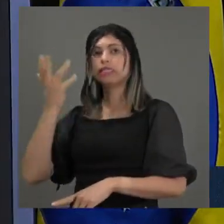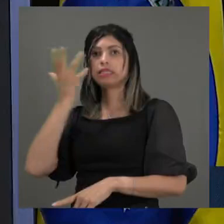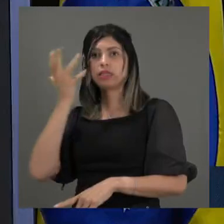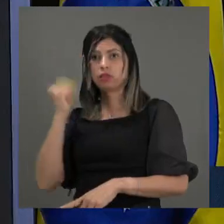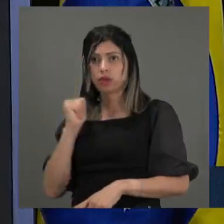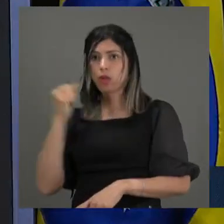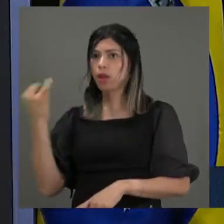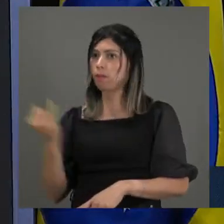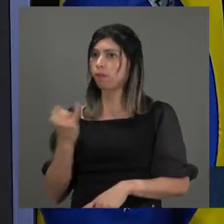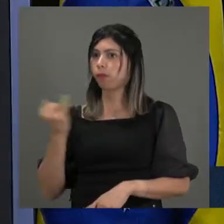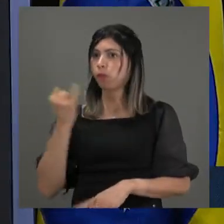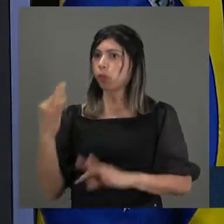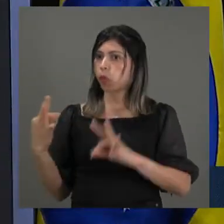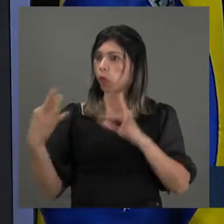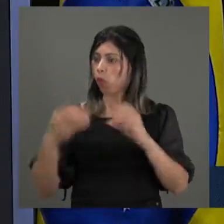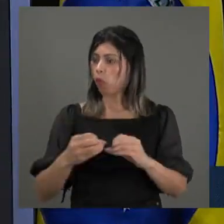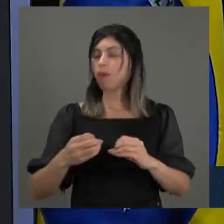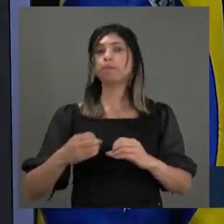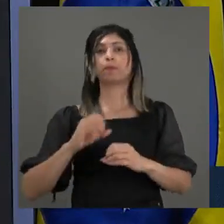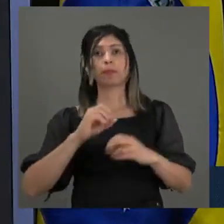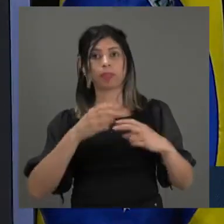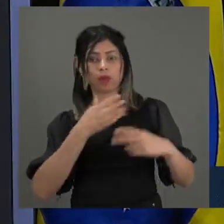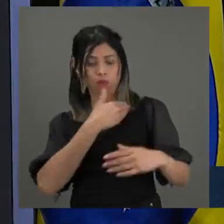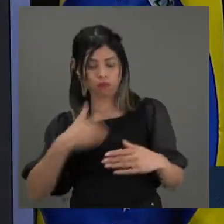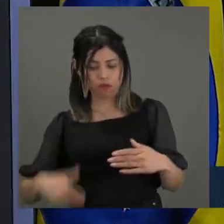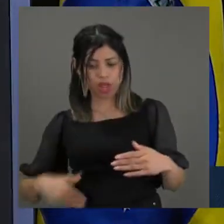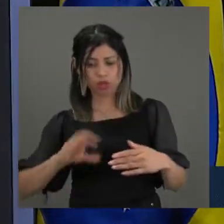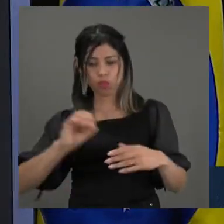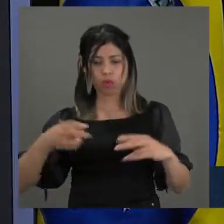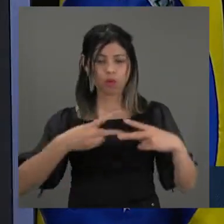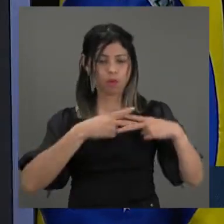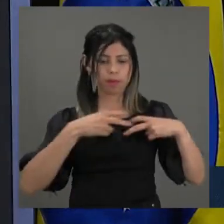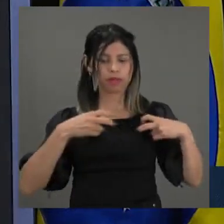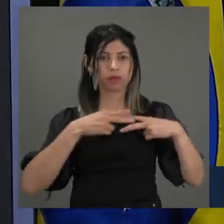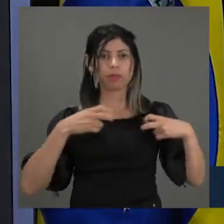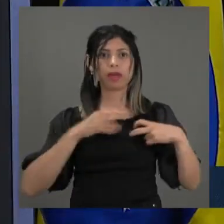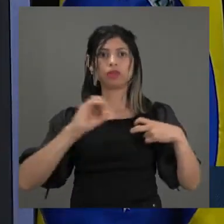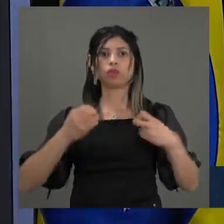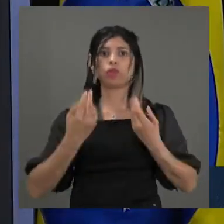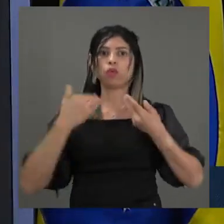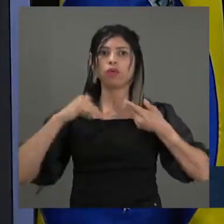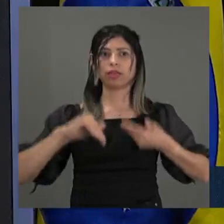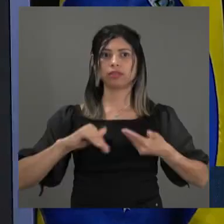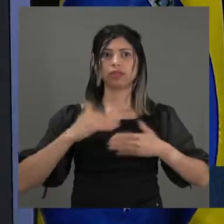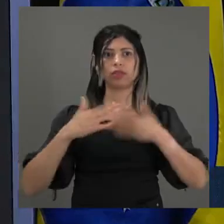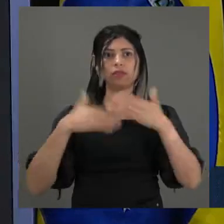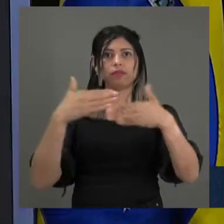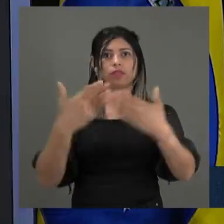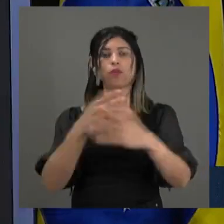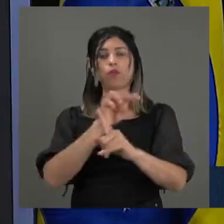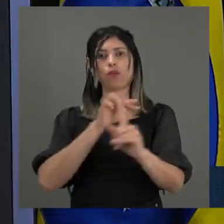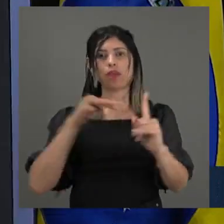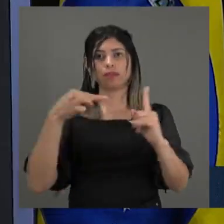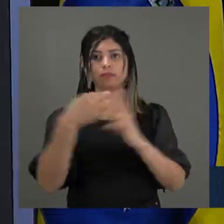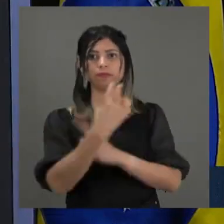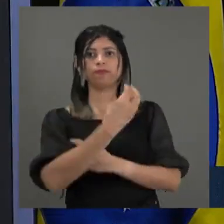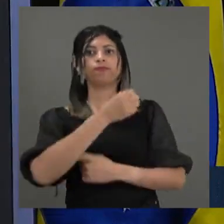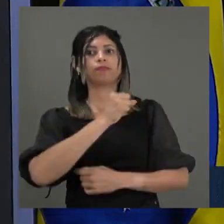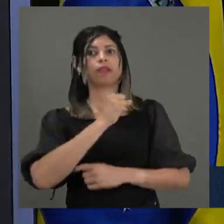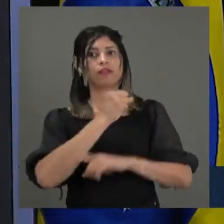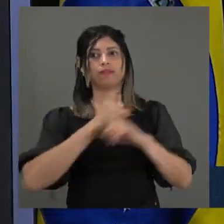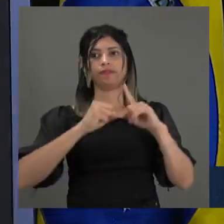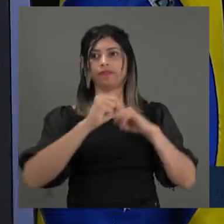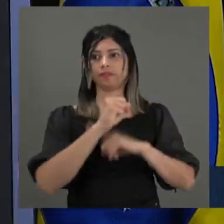todos, governo, Petrobras, Congresso Nacional, estejam envolvidos e olhar para a sociedade. E, na expectativa